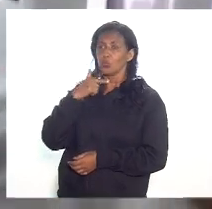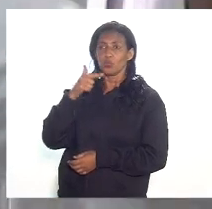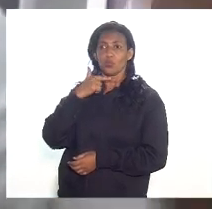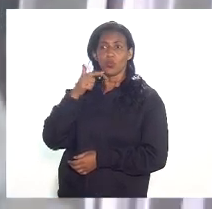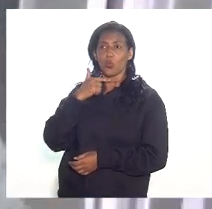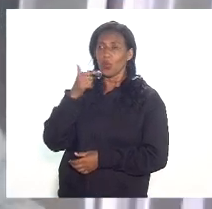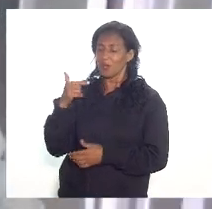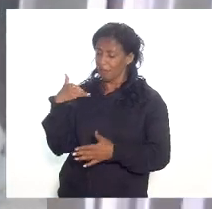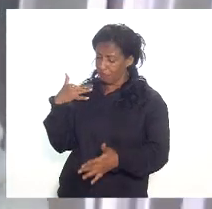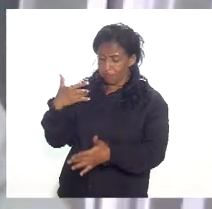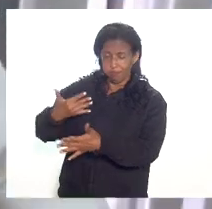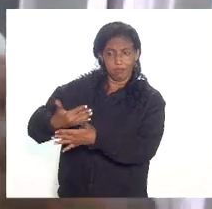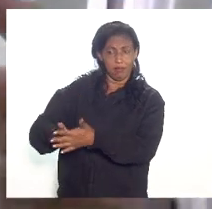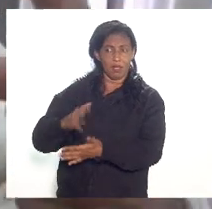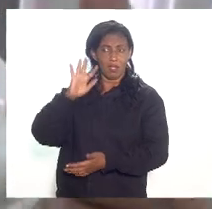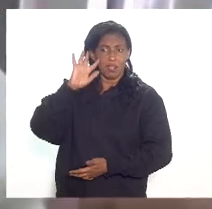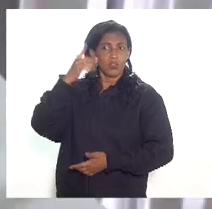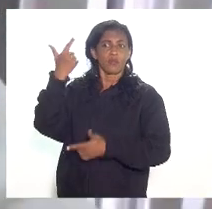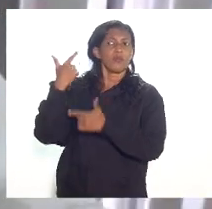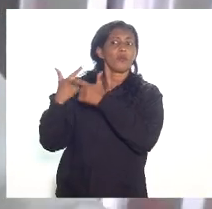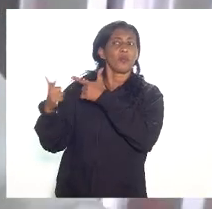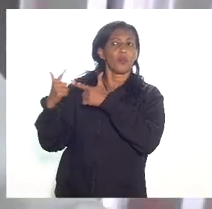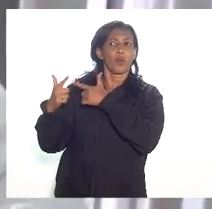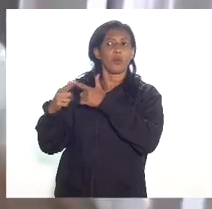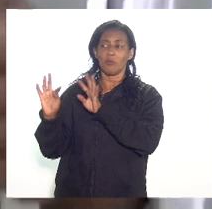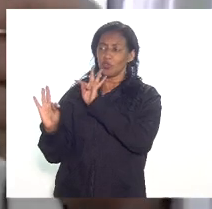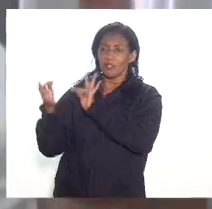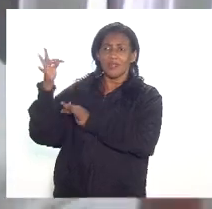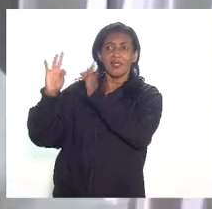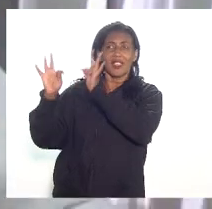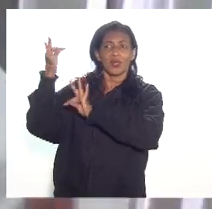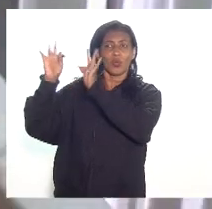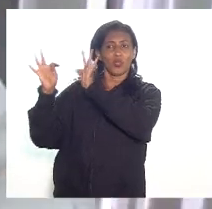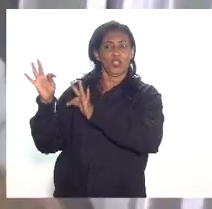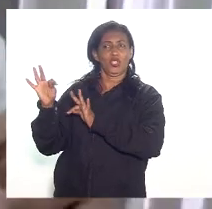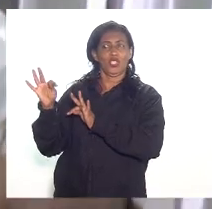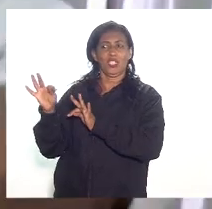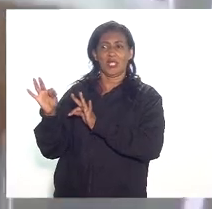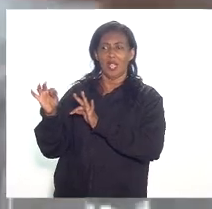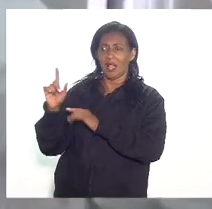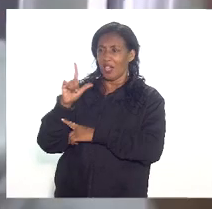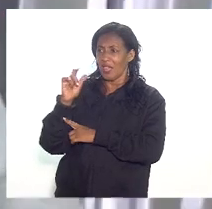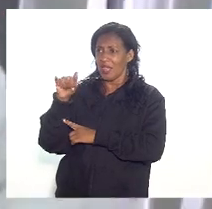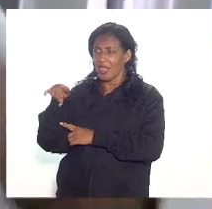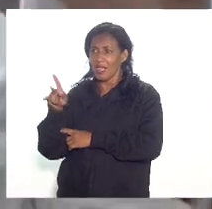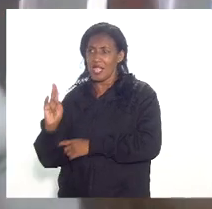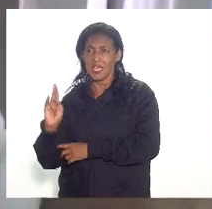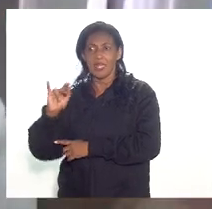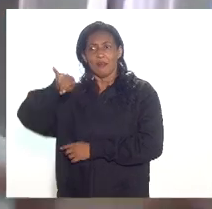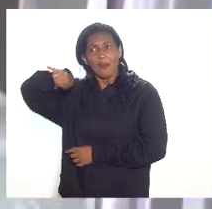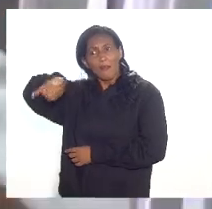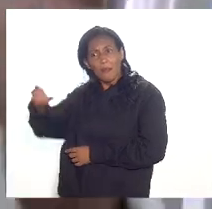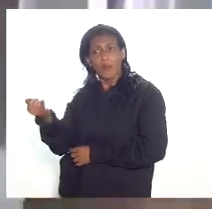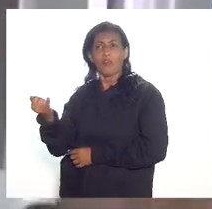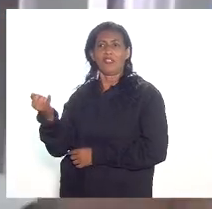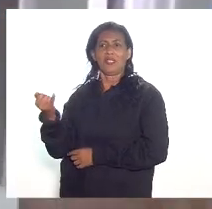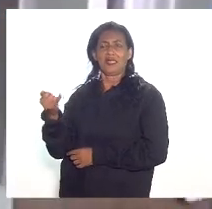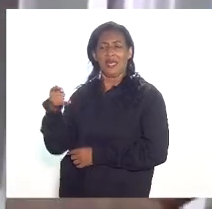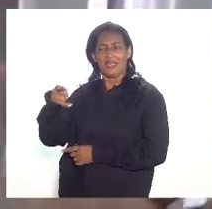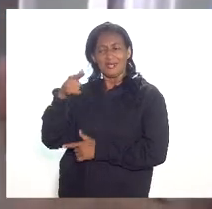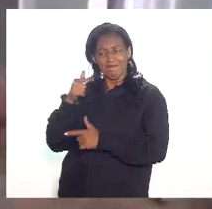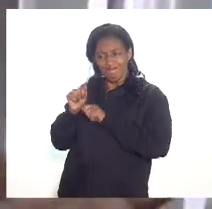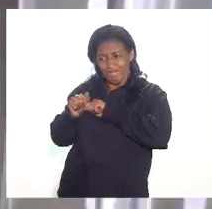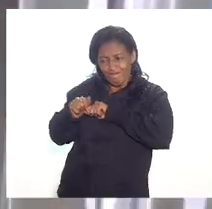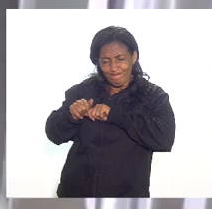equacionar até hoje os dispositivos tecnológicos links patrocinados para que a gente pudesse aproveitar essa tragédia da